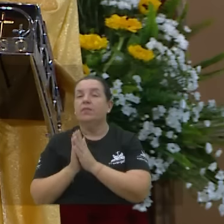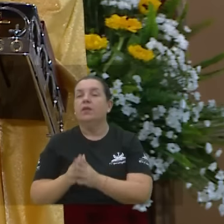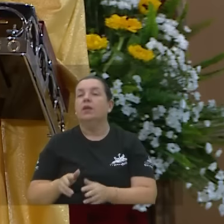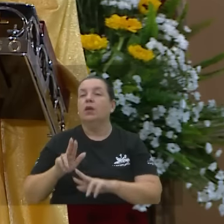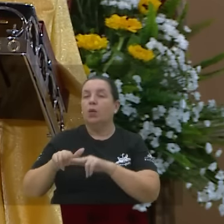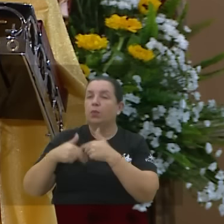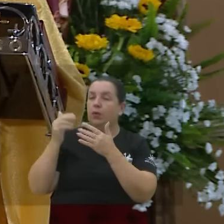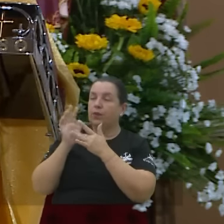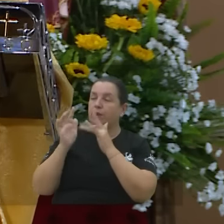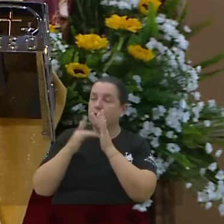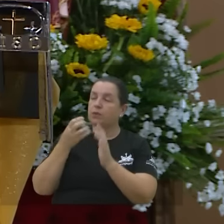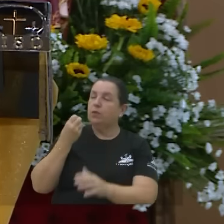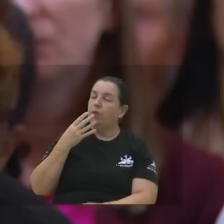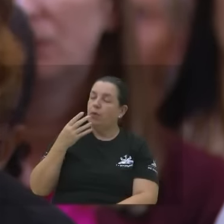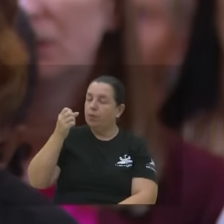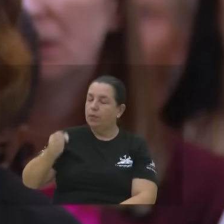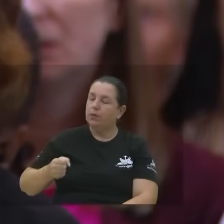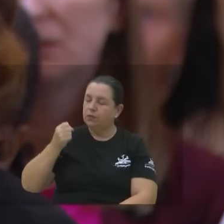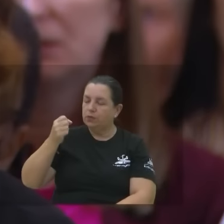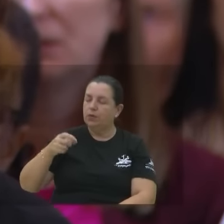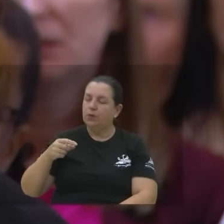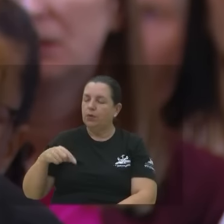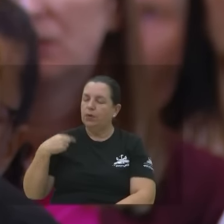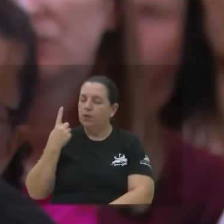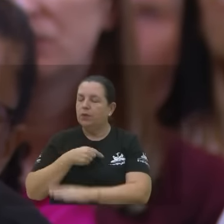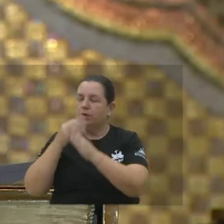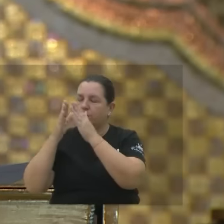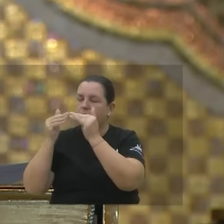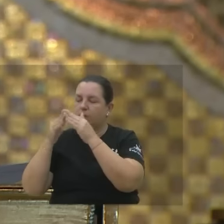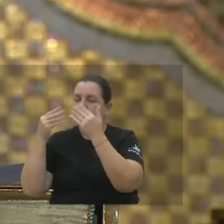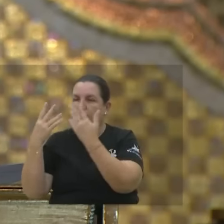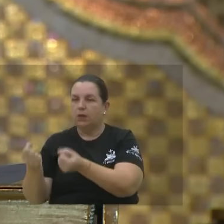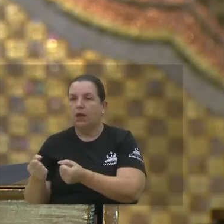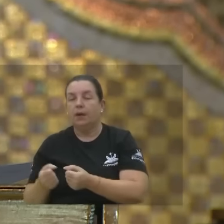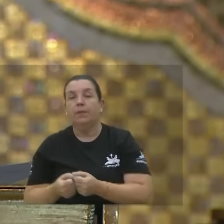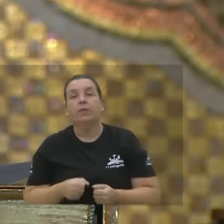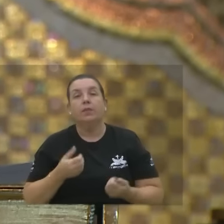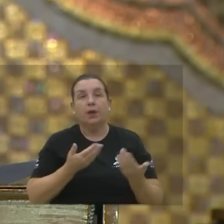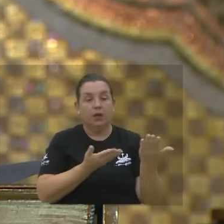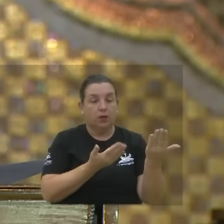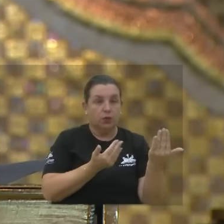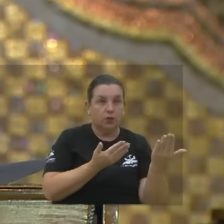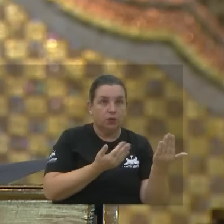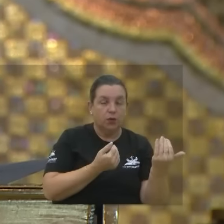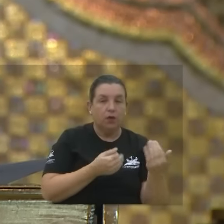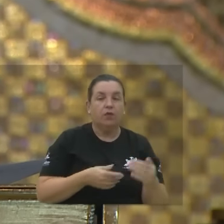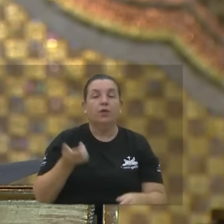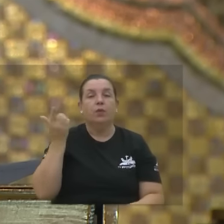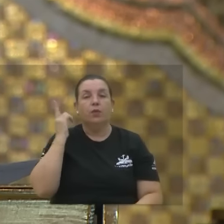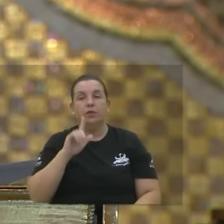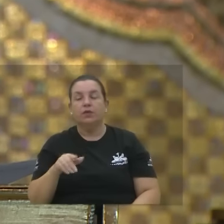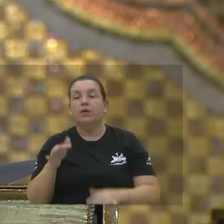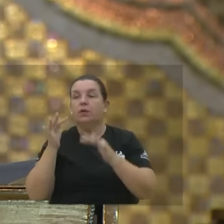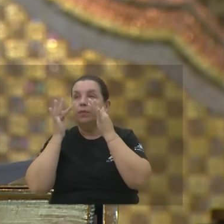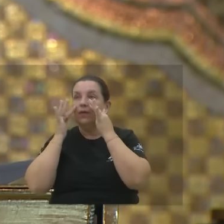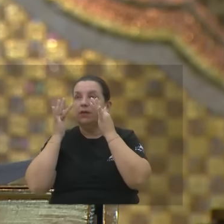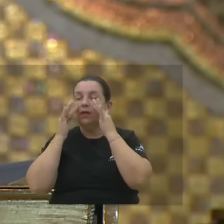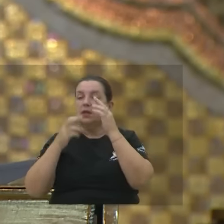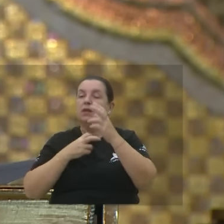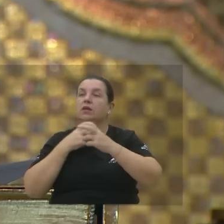Por Cristo, bom pastor, atendei-nos. Para que os jovens ouçam a voz do bom